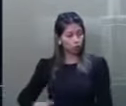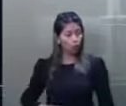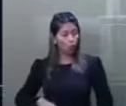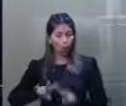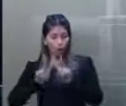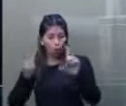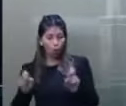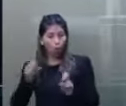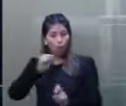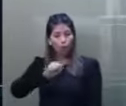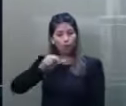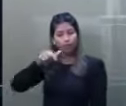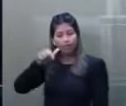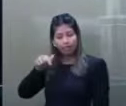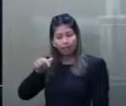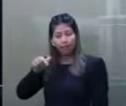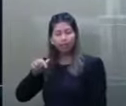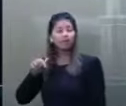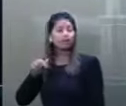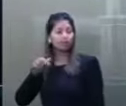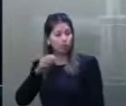os